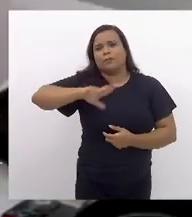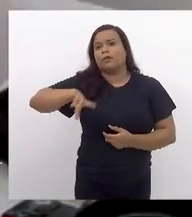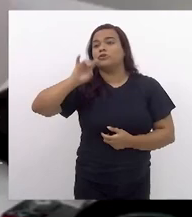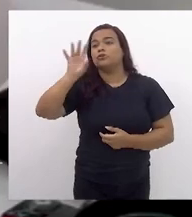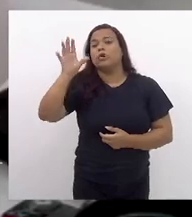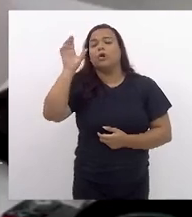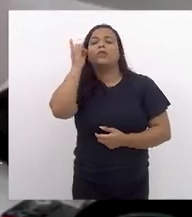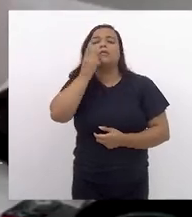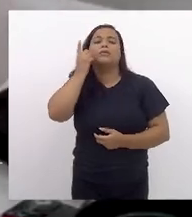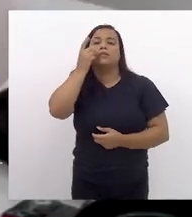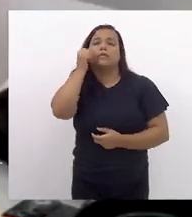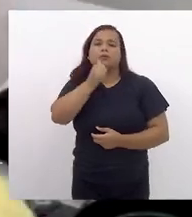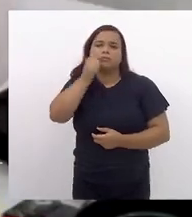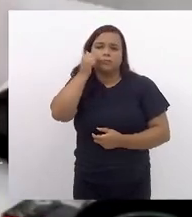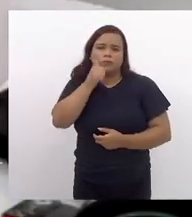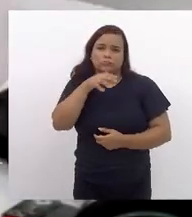também